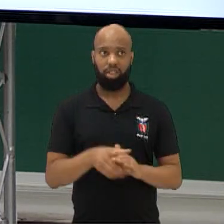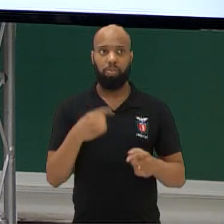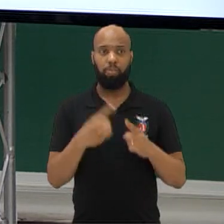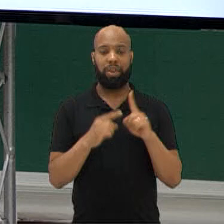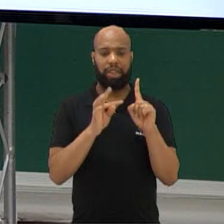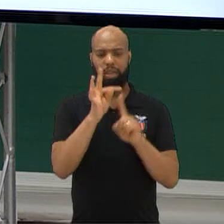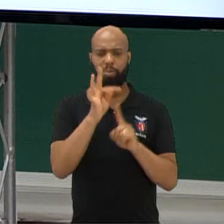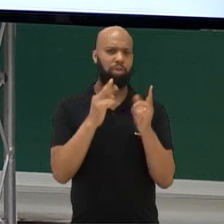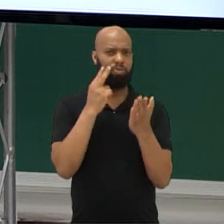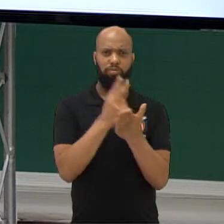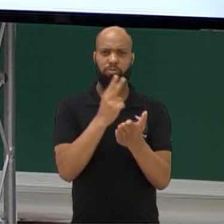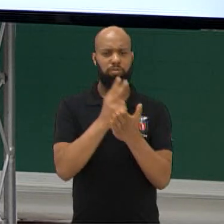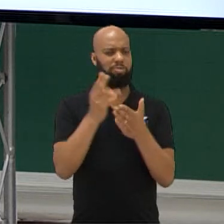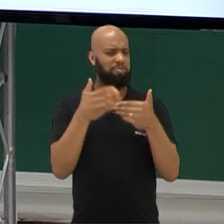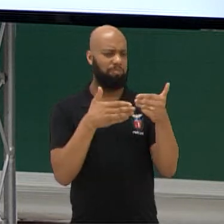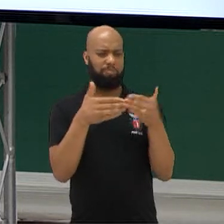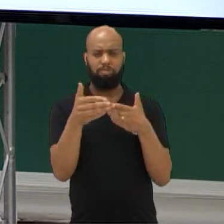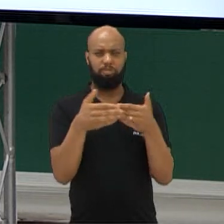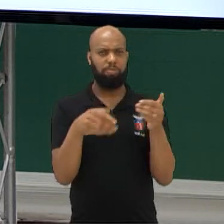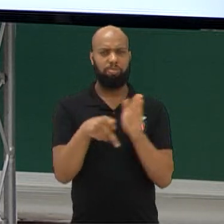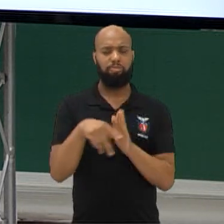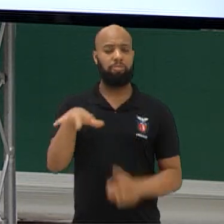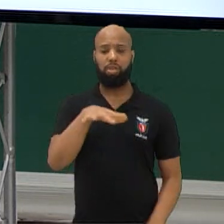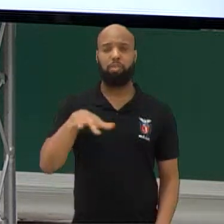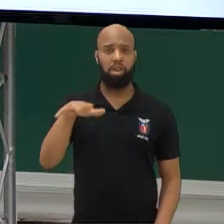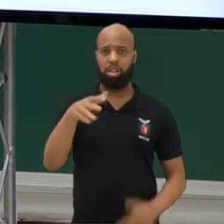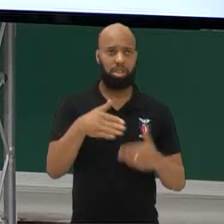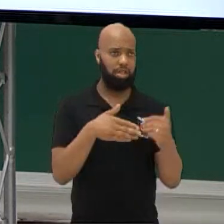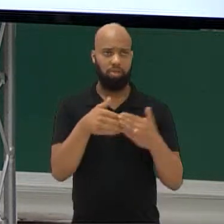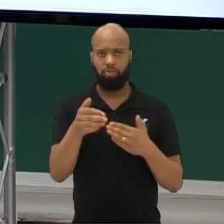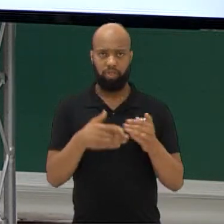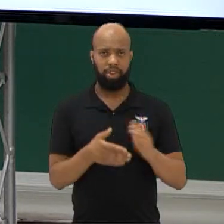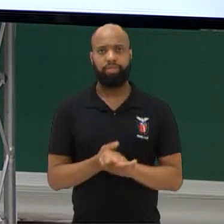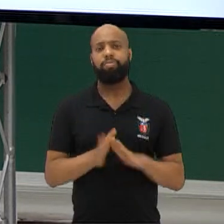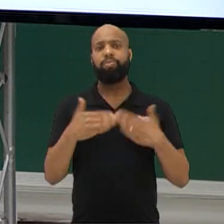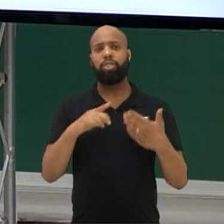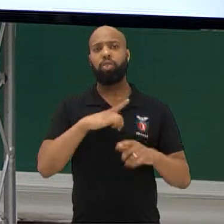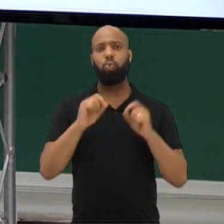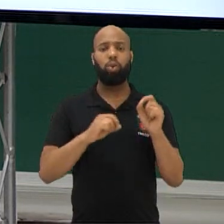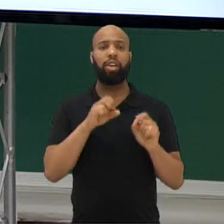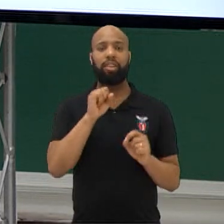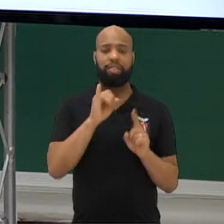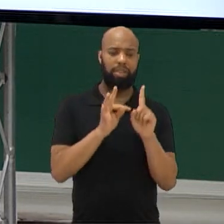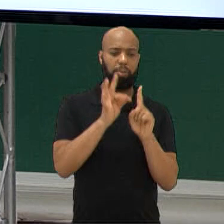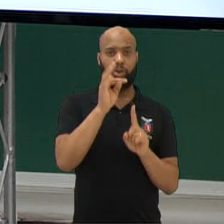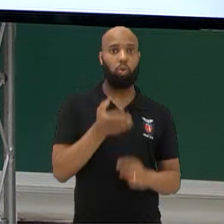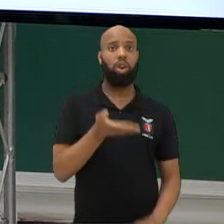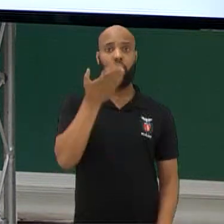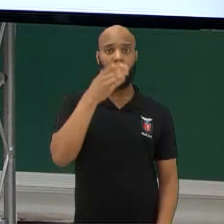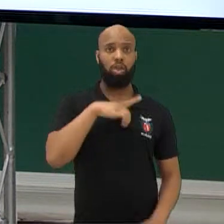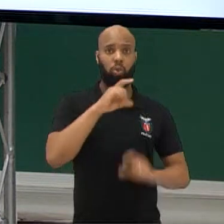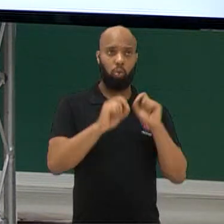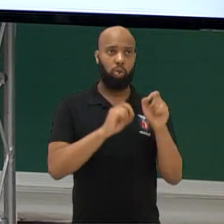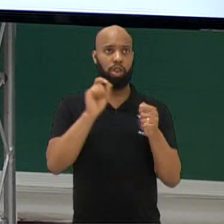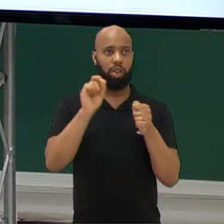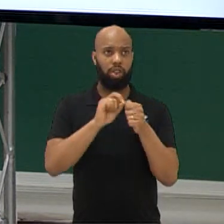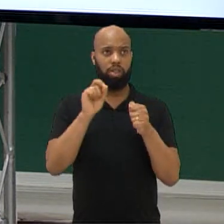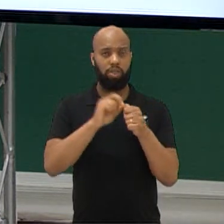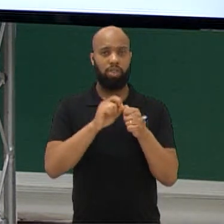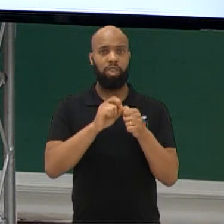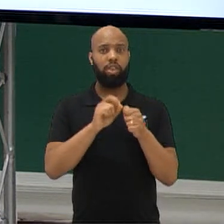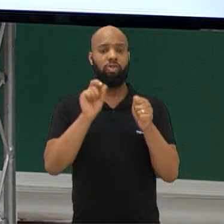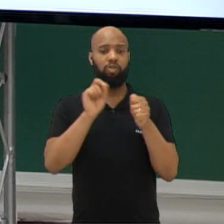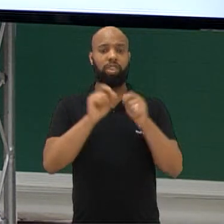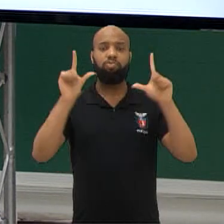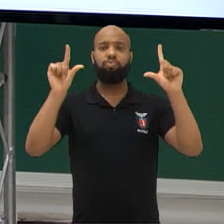se manter independente do ambiente. Tá? Então, altas temperaturas vão